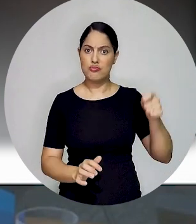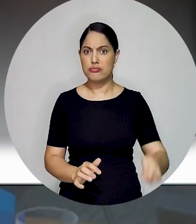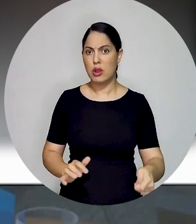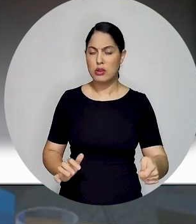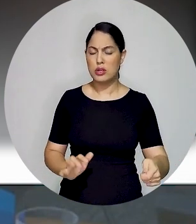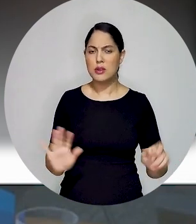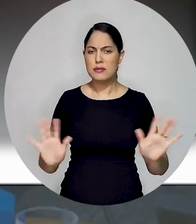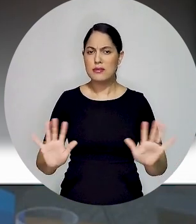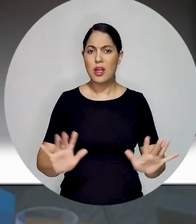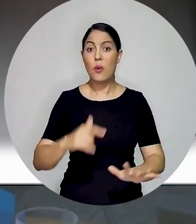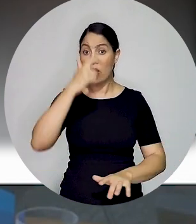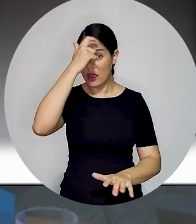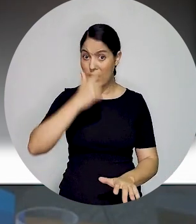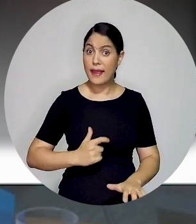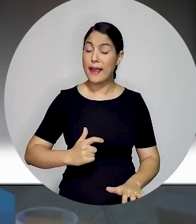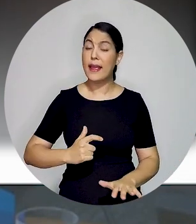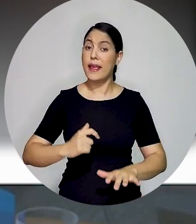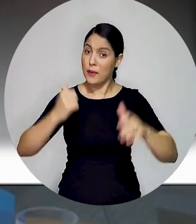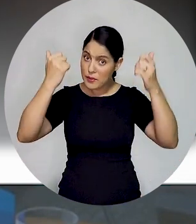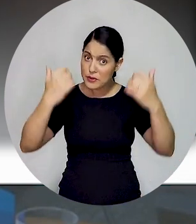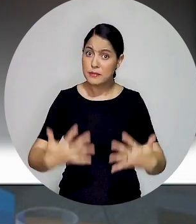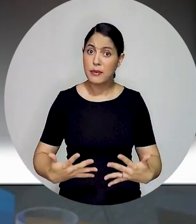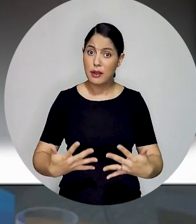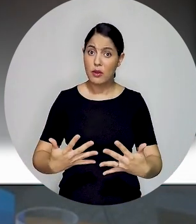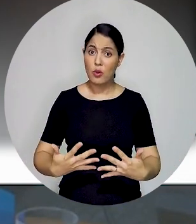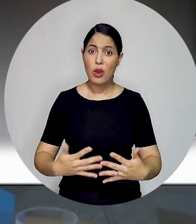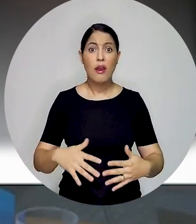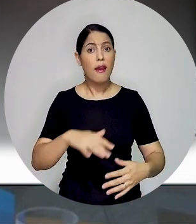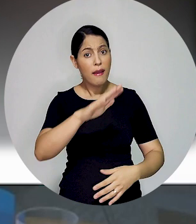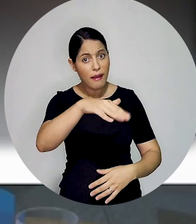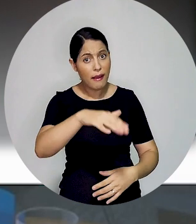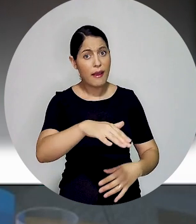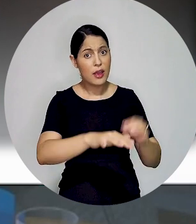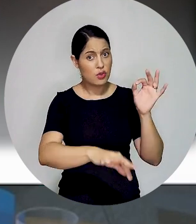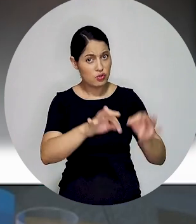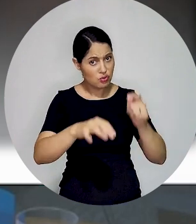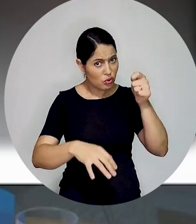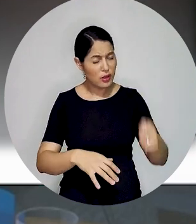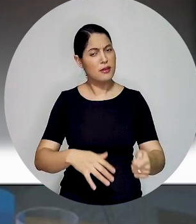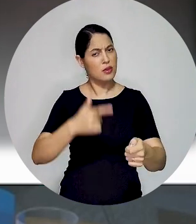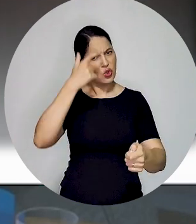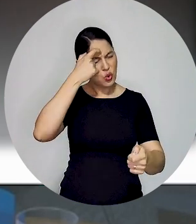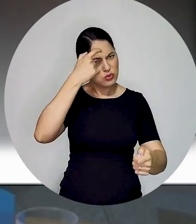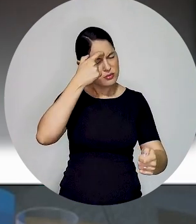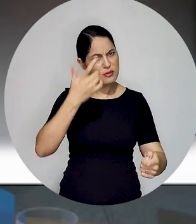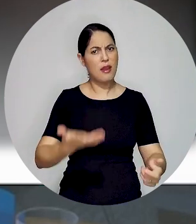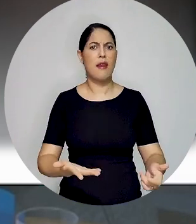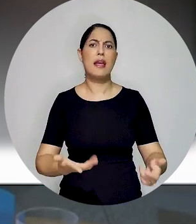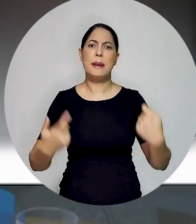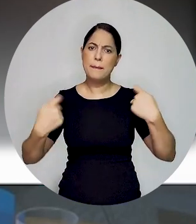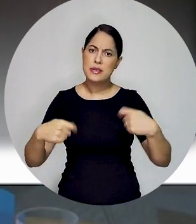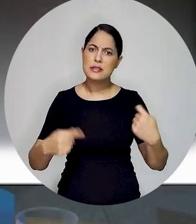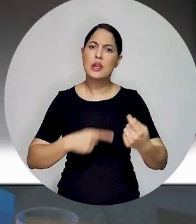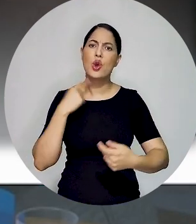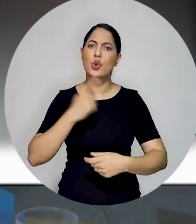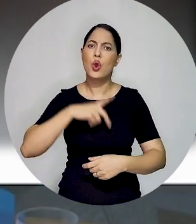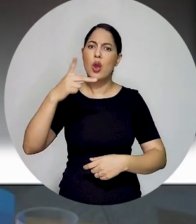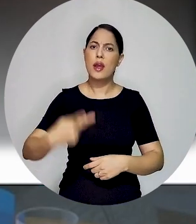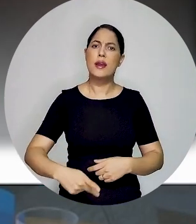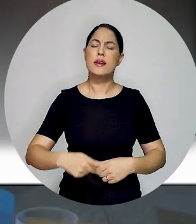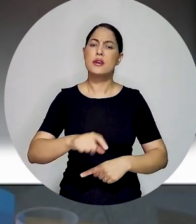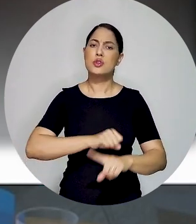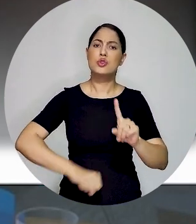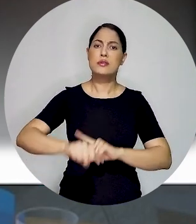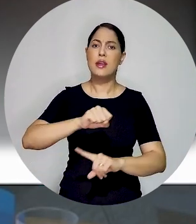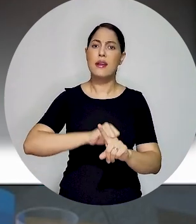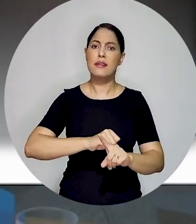nenhum conflito com a magistratura. Eu rogo que a magistratura tenha a consciência da necessidade que nós